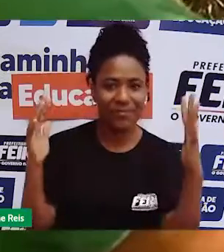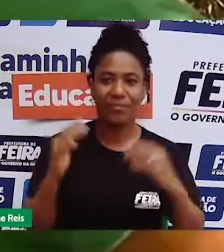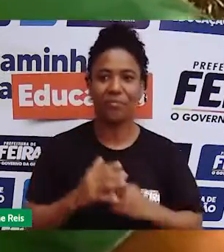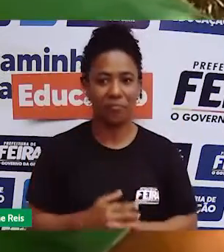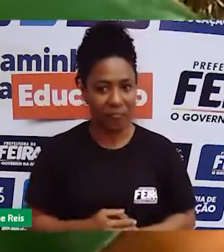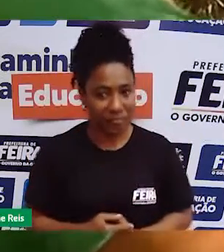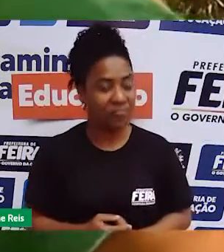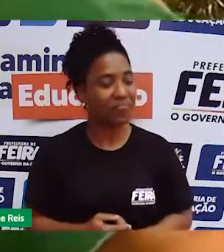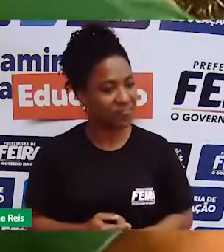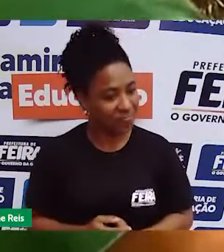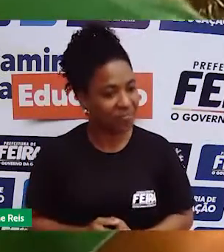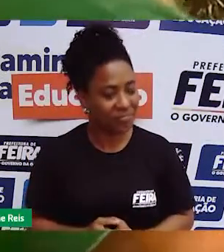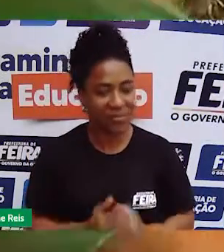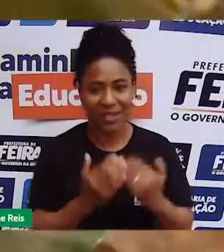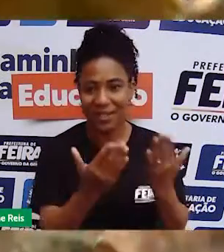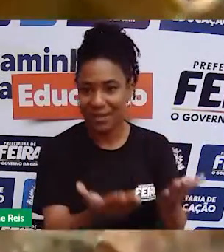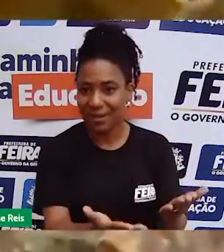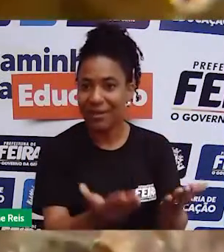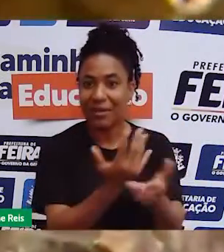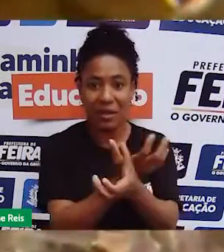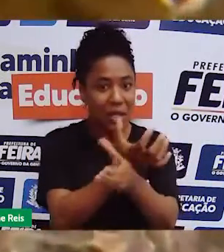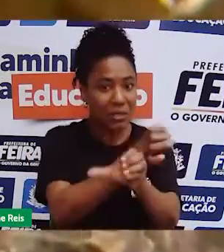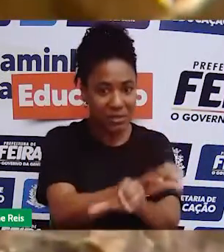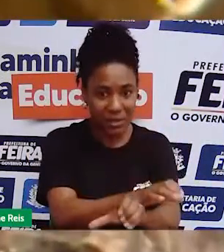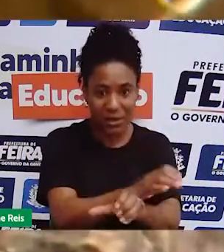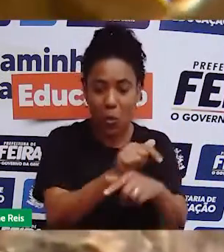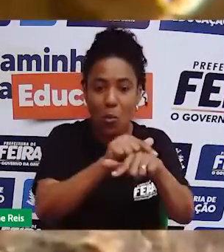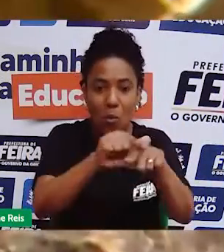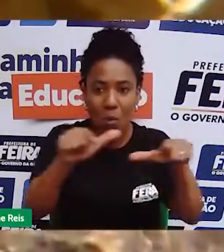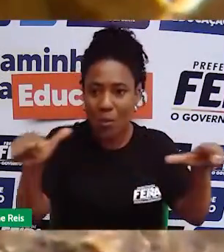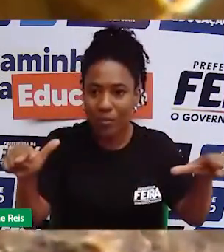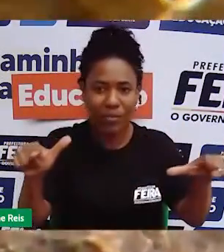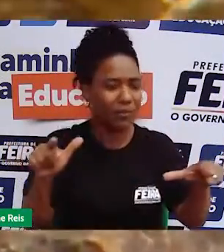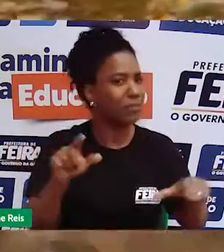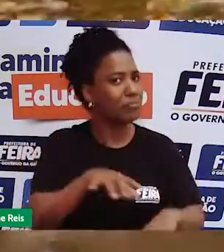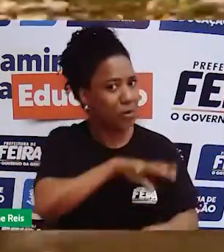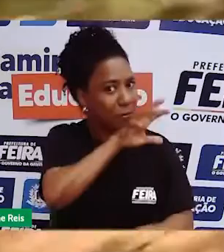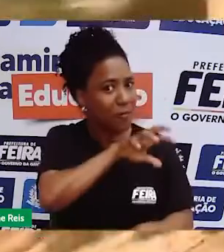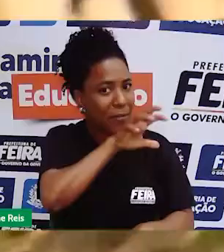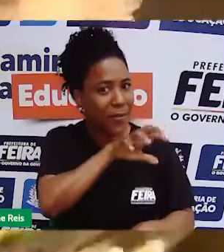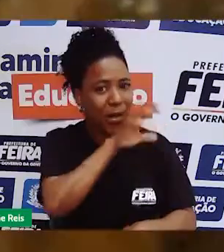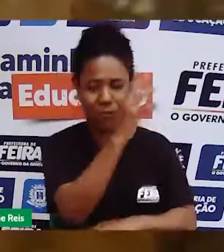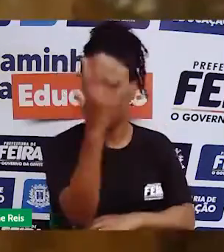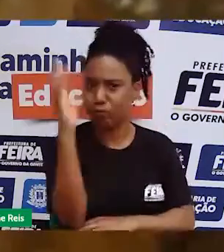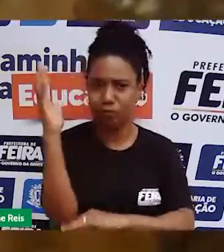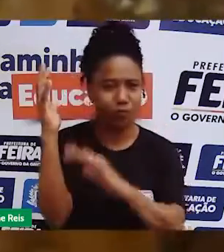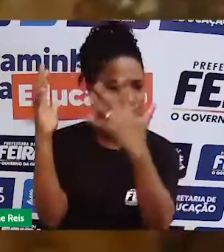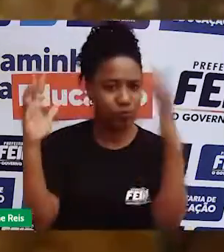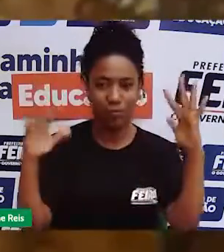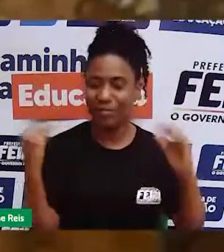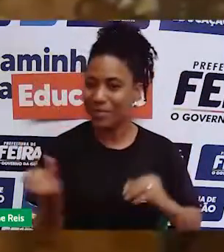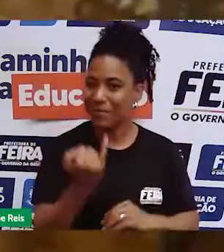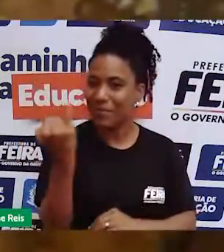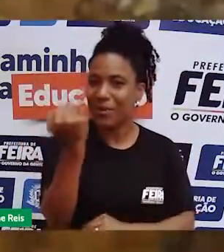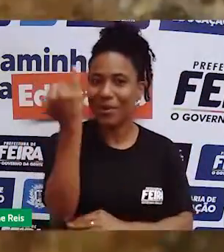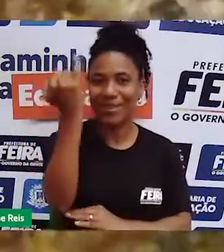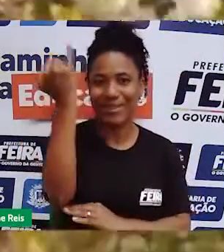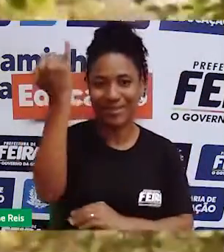quase deserto, que não possui, mas possui uma flora e uma fauna também muito expressiva. Nós possuímos